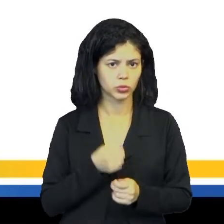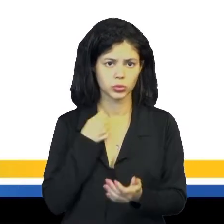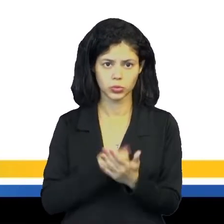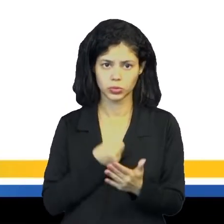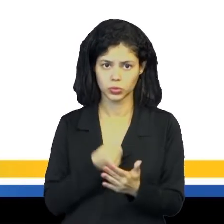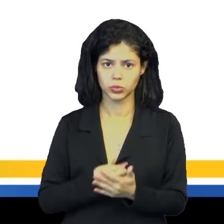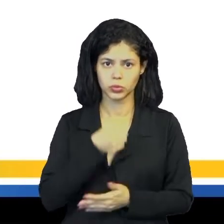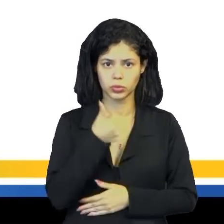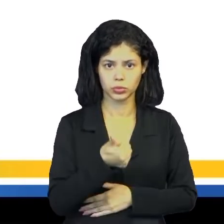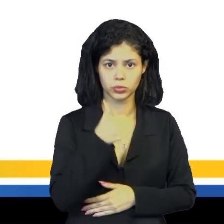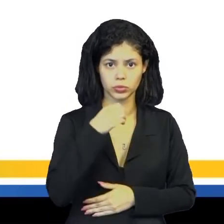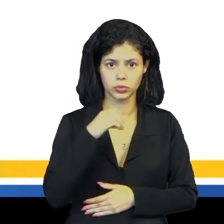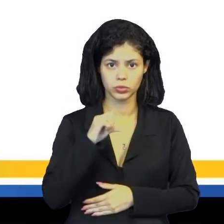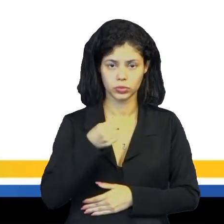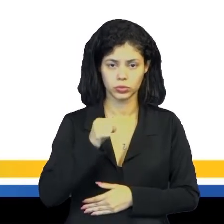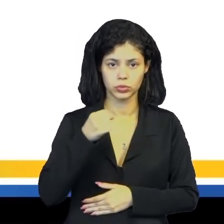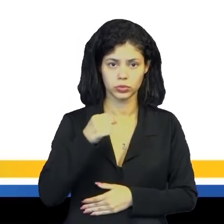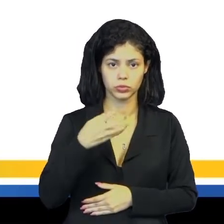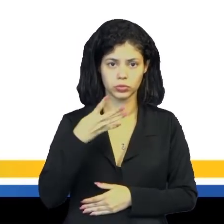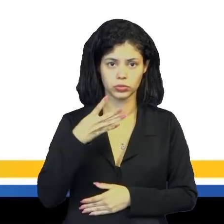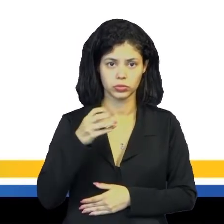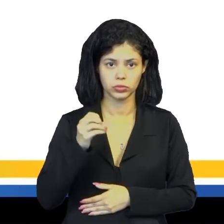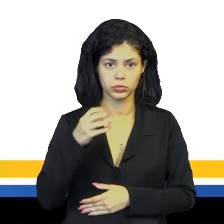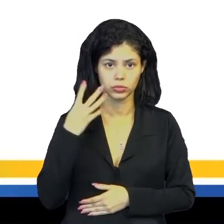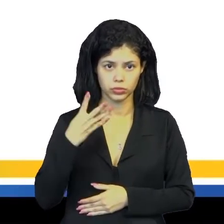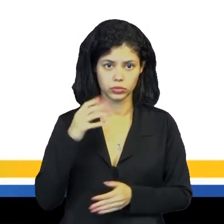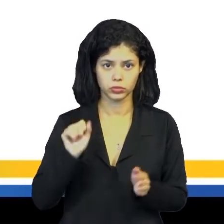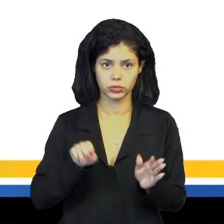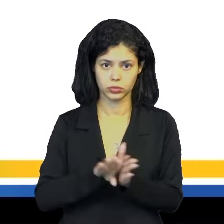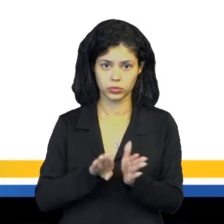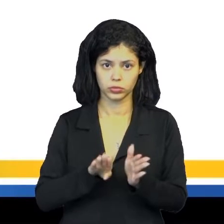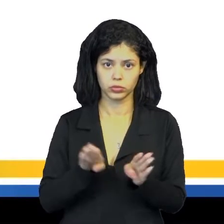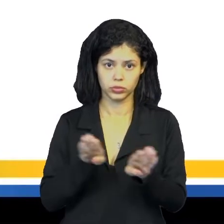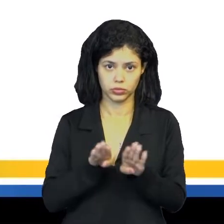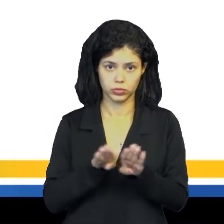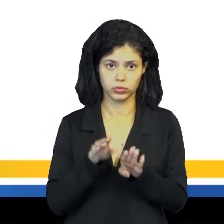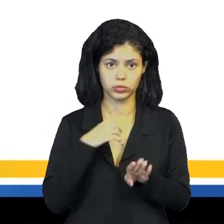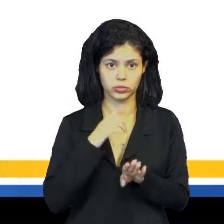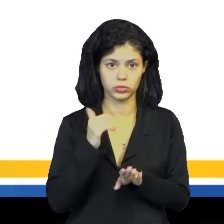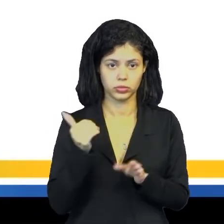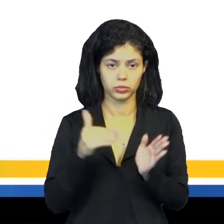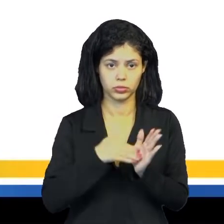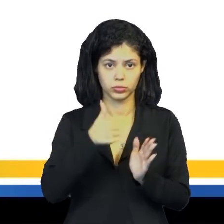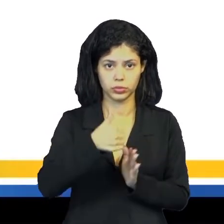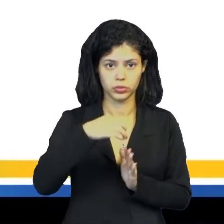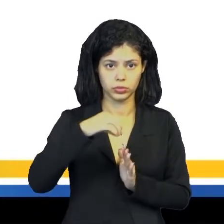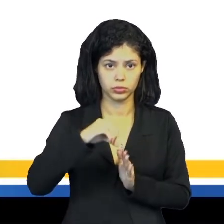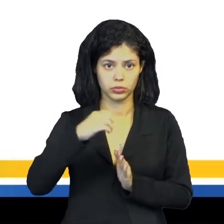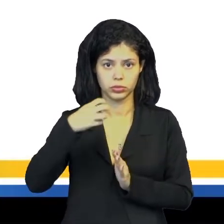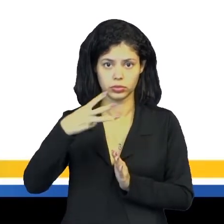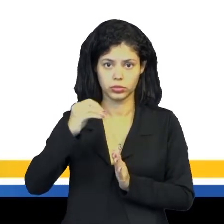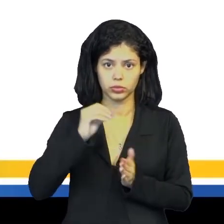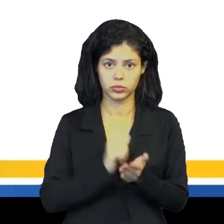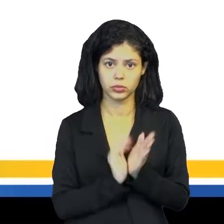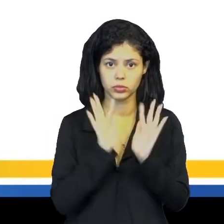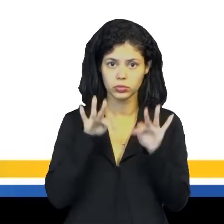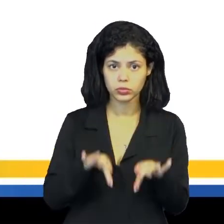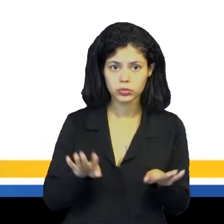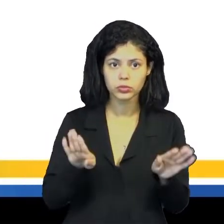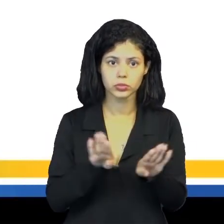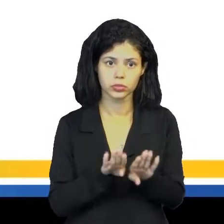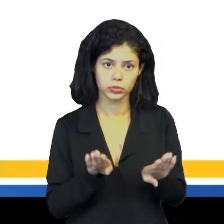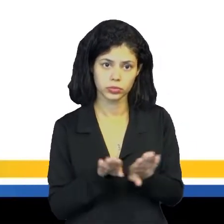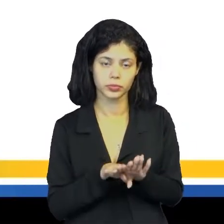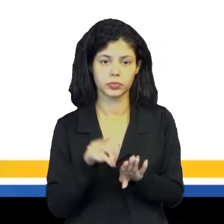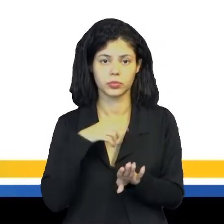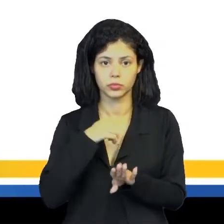de 1894 a 1930. A Primeira República é o período da história do Brasil compreendido com o fim da monarquia,